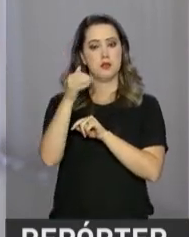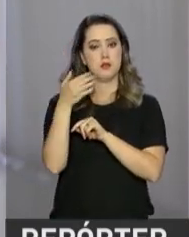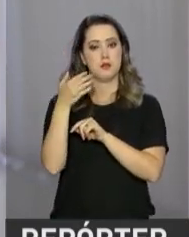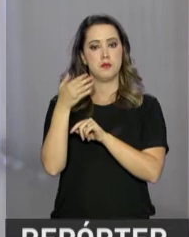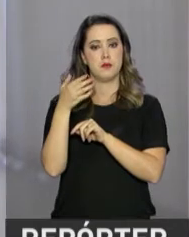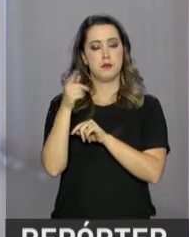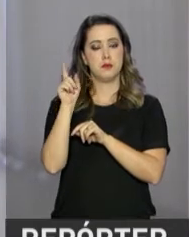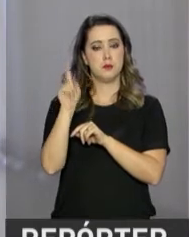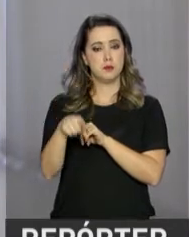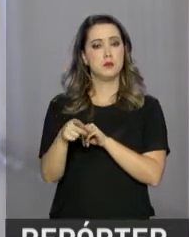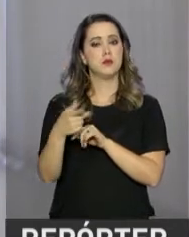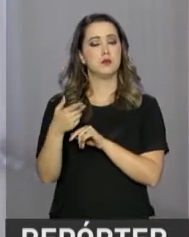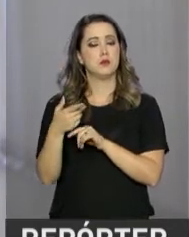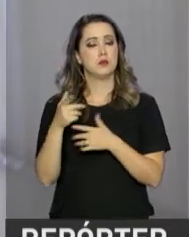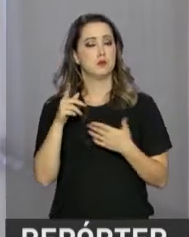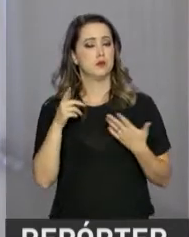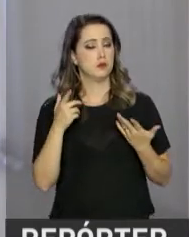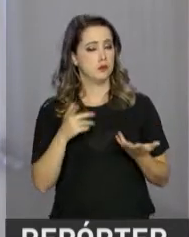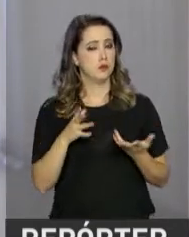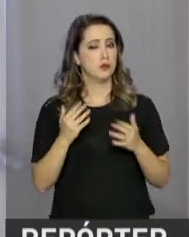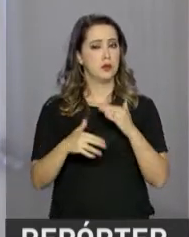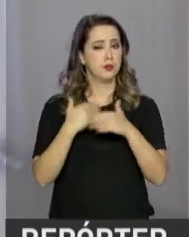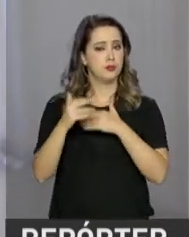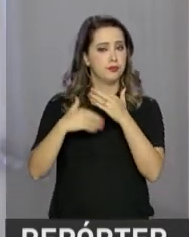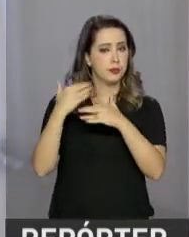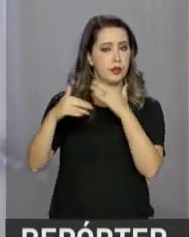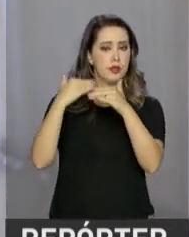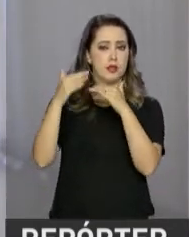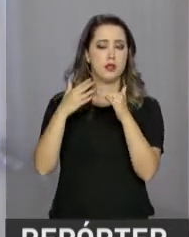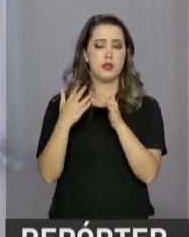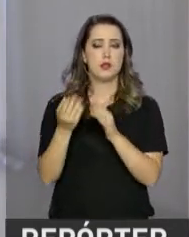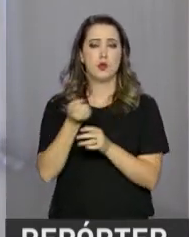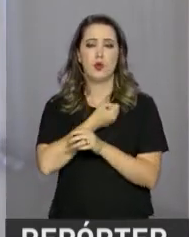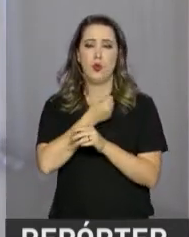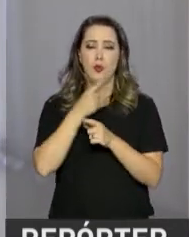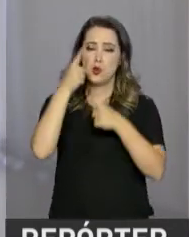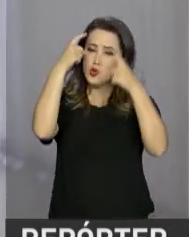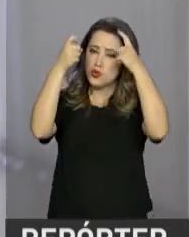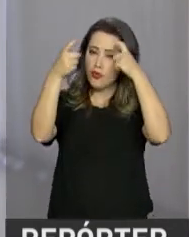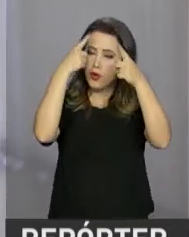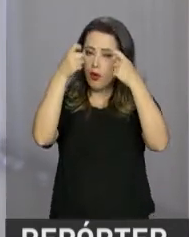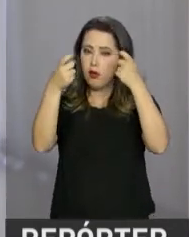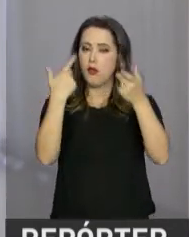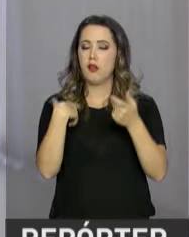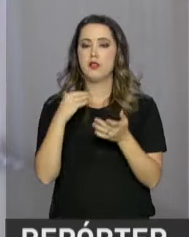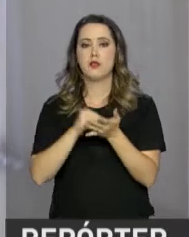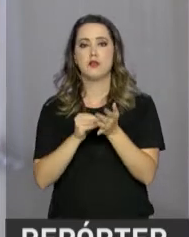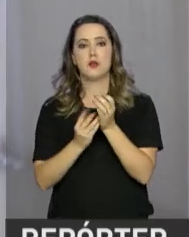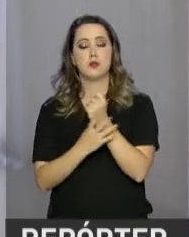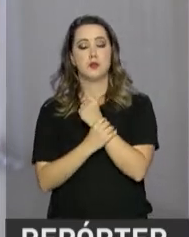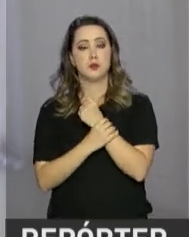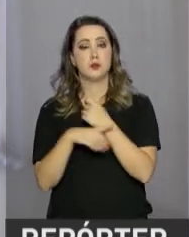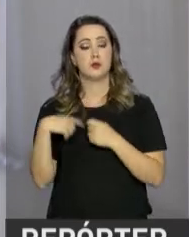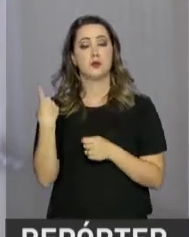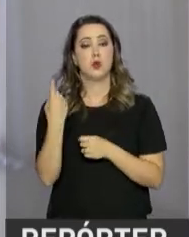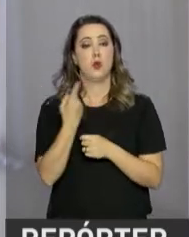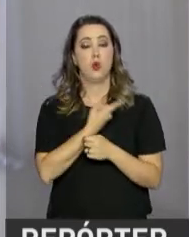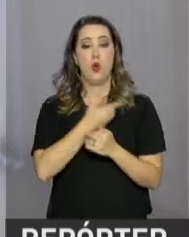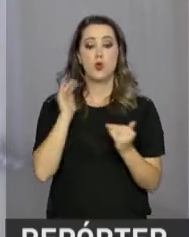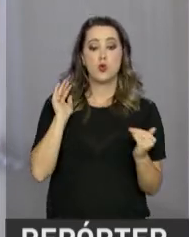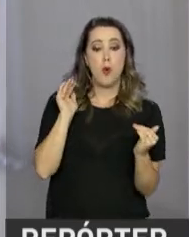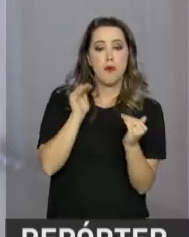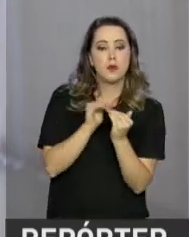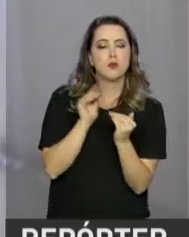e evitar que cresçam os índices de violência e insegurança nosso foco